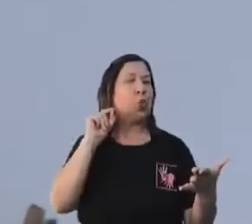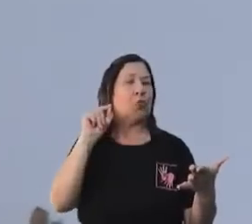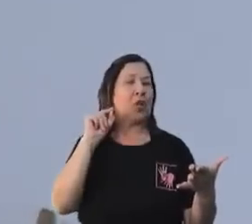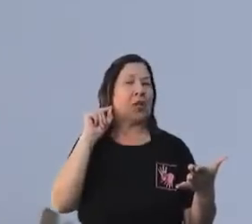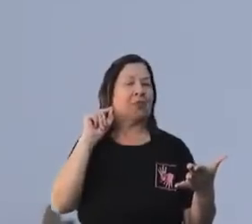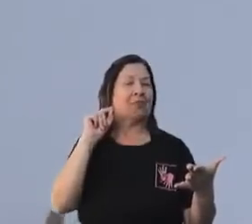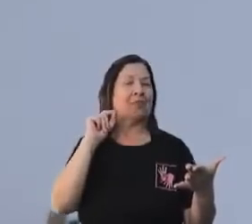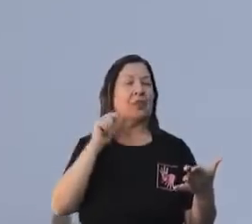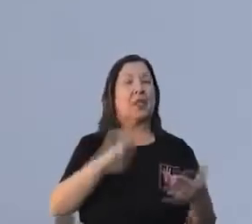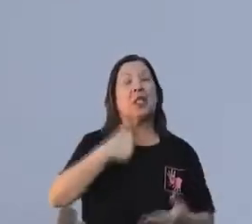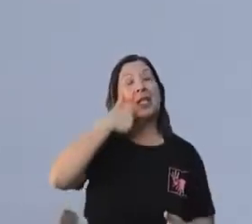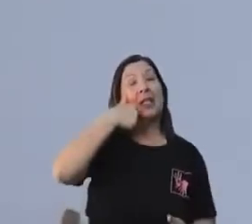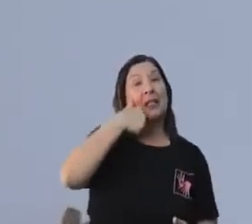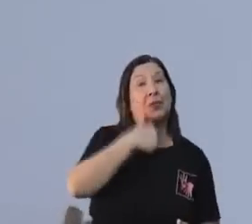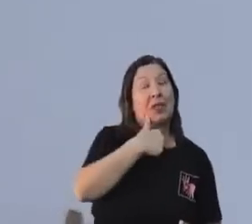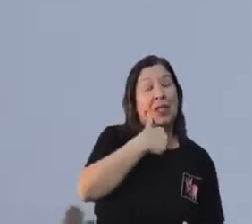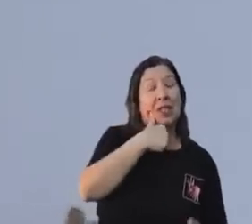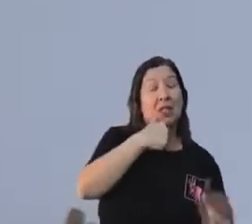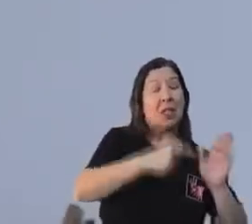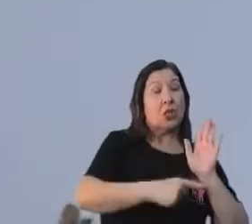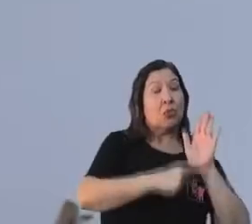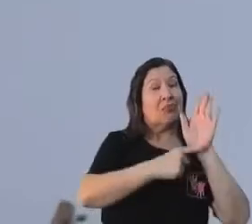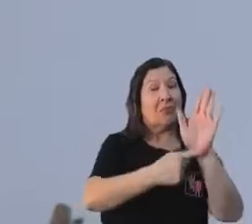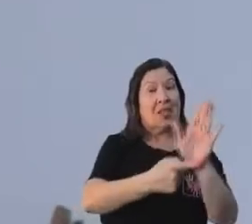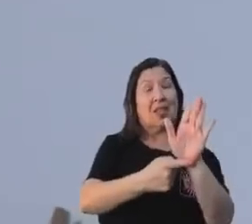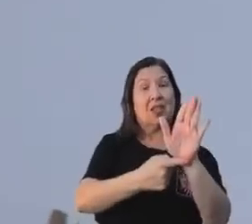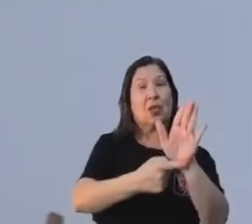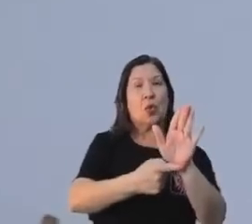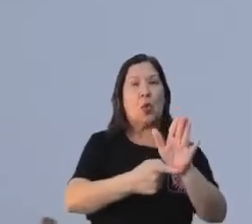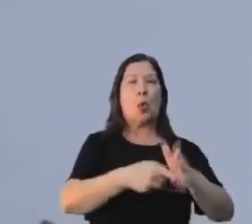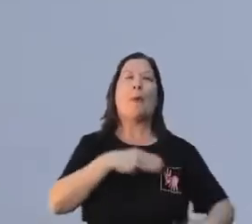patrocinaram financeiramente o ministério itinerante de Jesus.